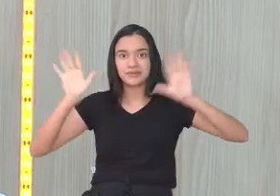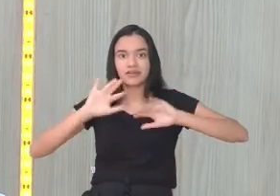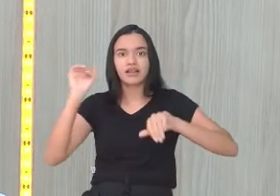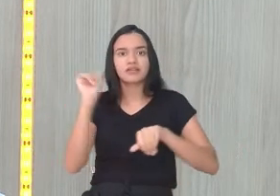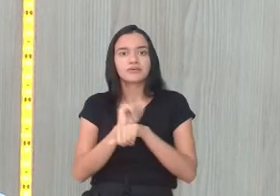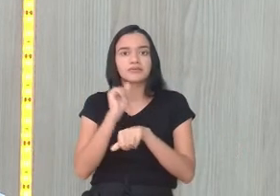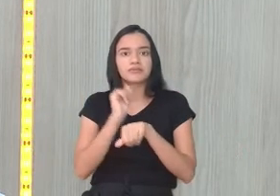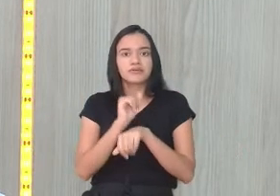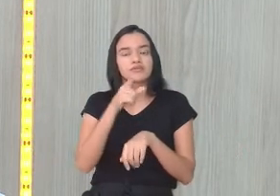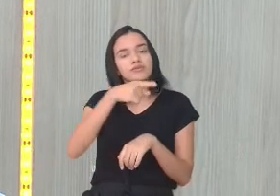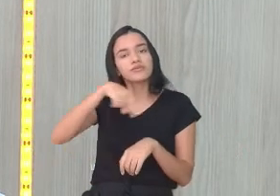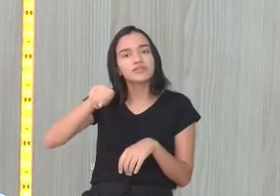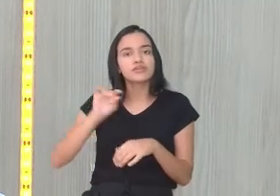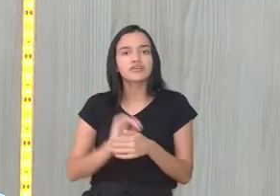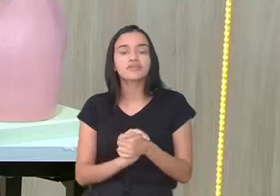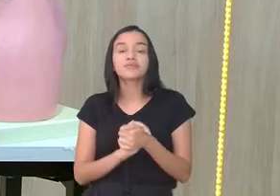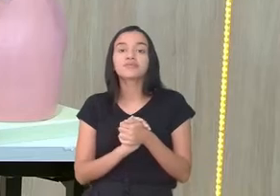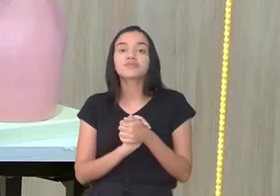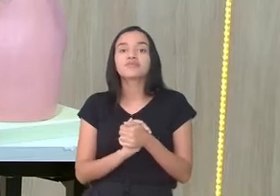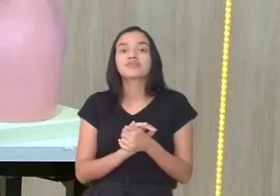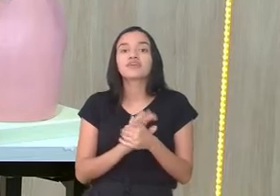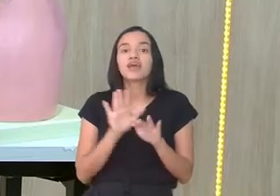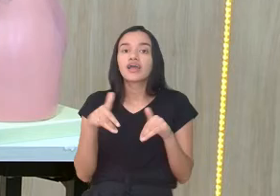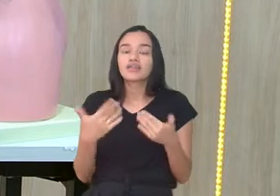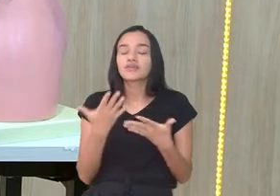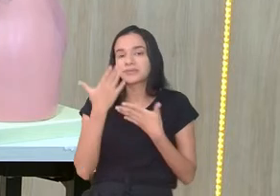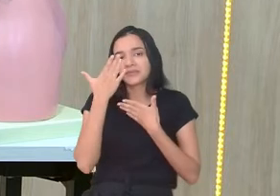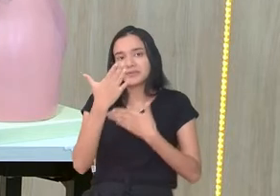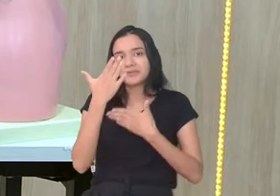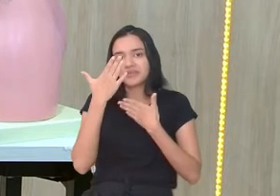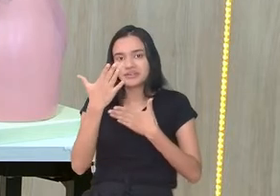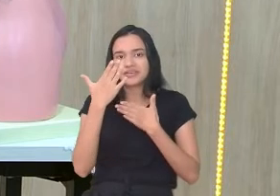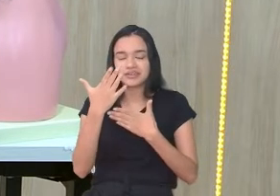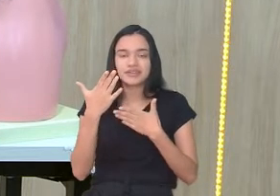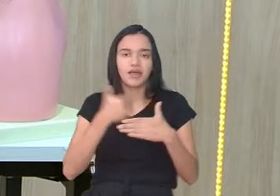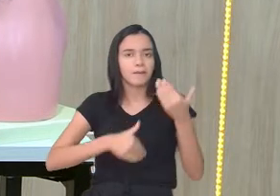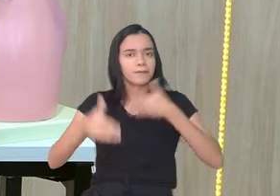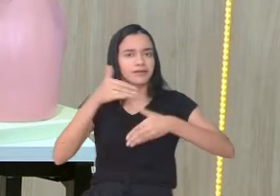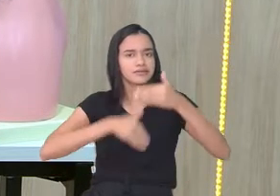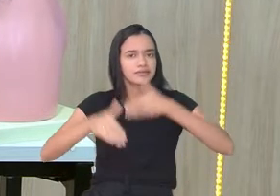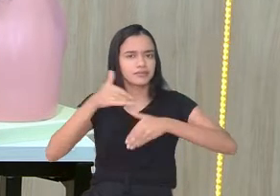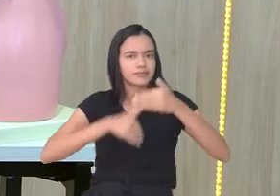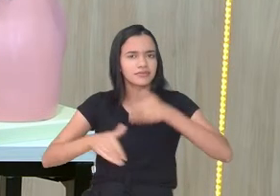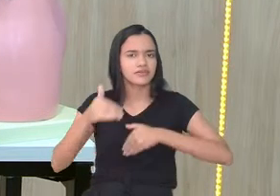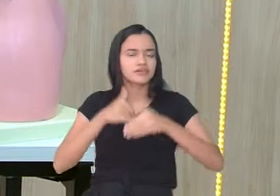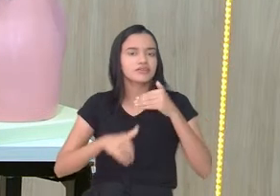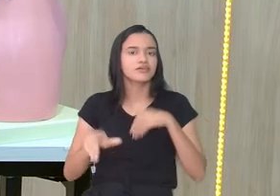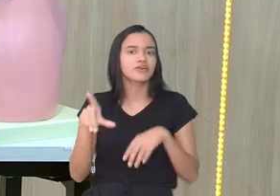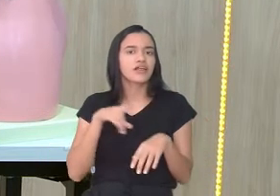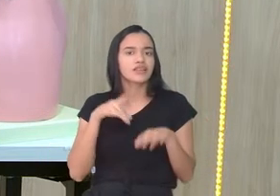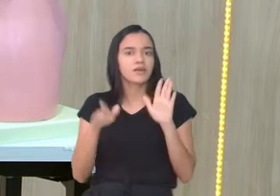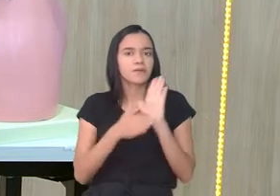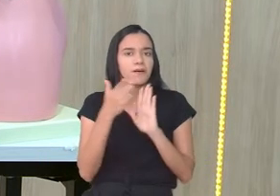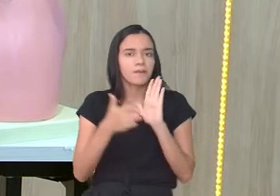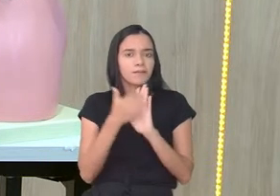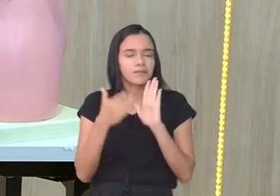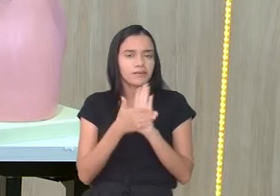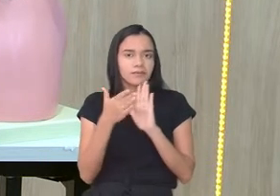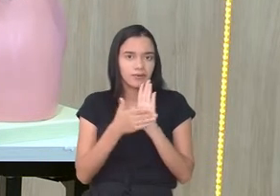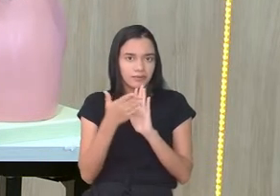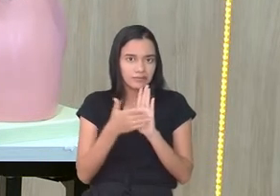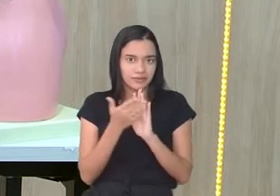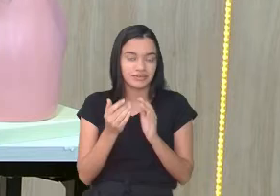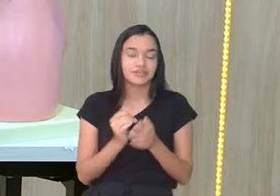Aguardamos vocês na próxima aula. Isso, professora Isabel. Então, muito obrigada pela sua participação. Então, eu tenho uma proposta de atividades